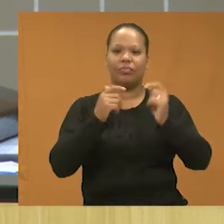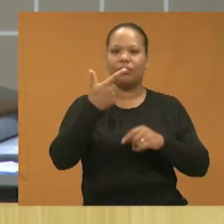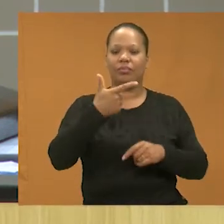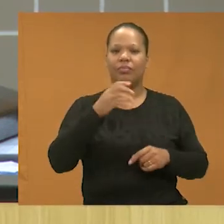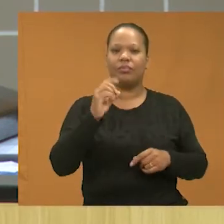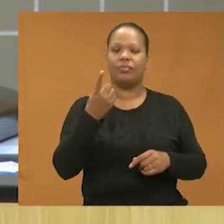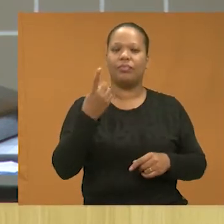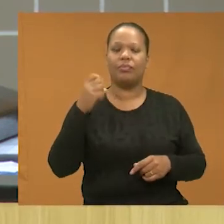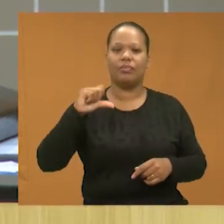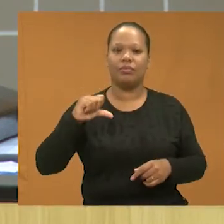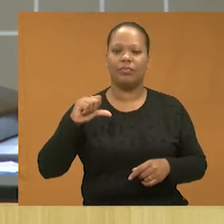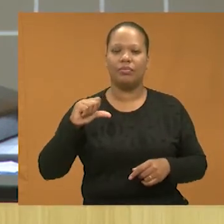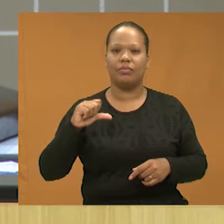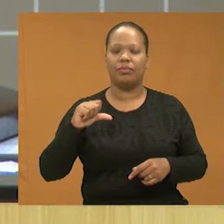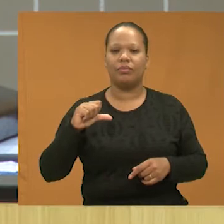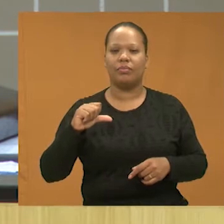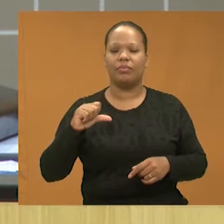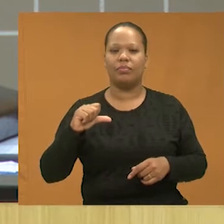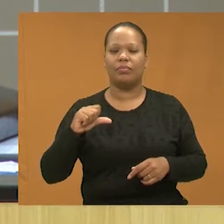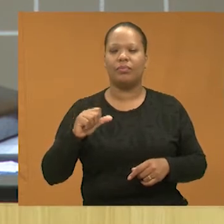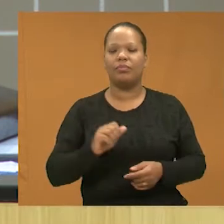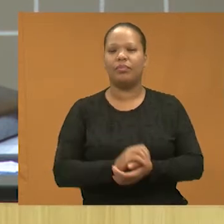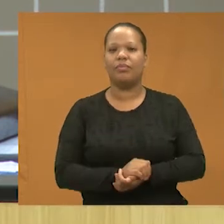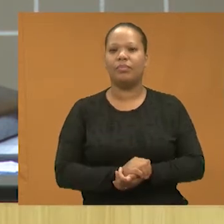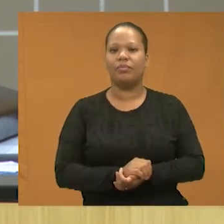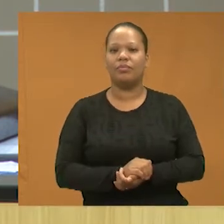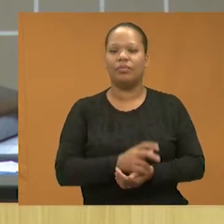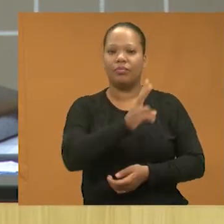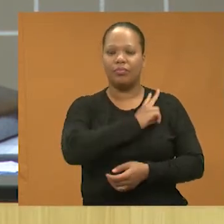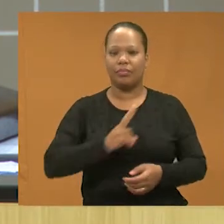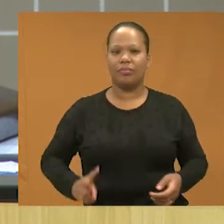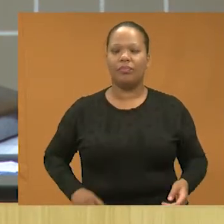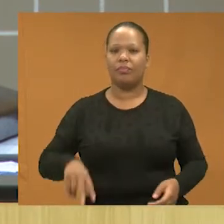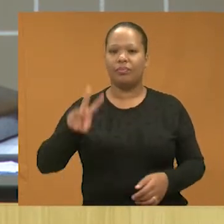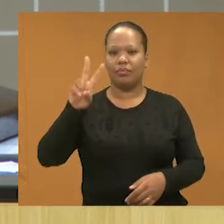2019. Autoria, vereador Valmir do Parque Meia Lua.